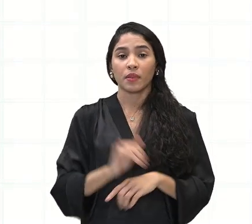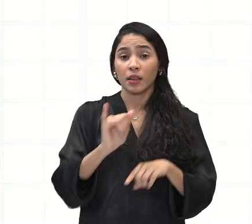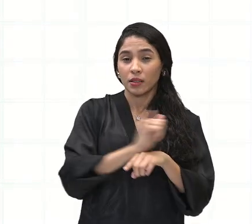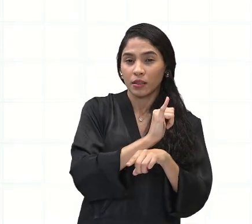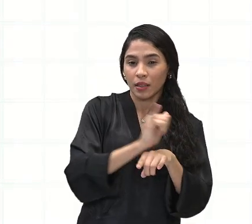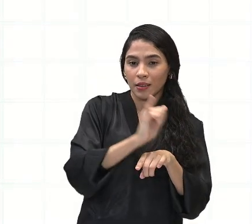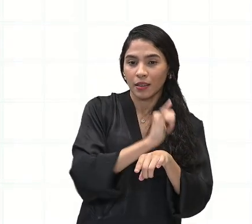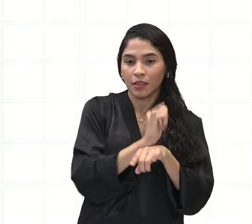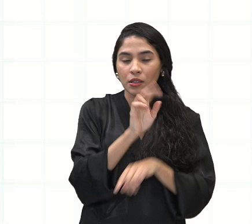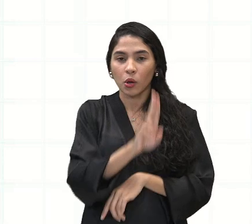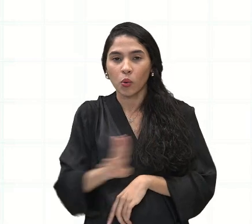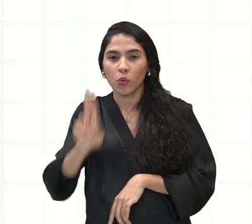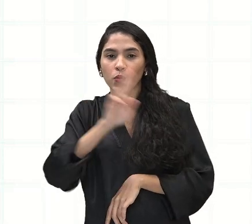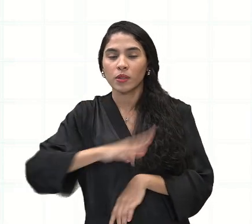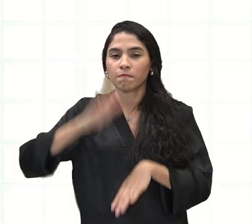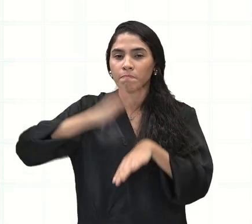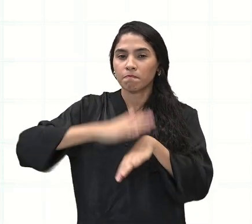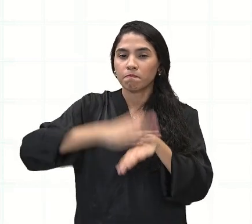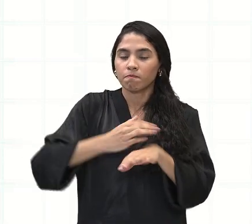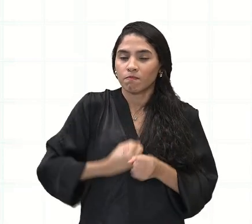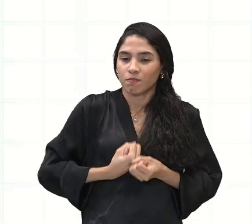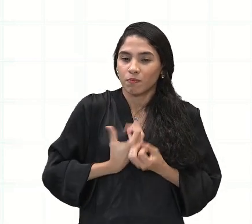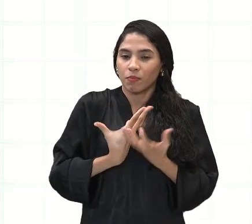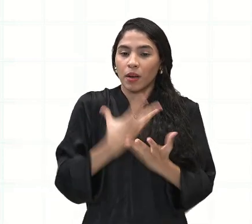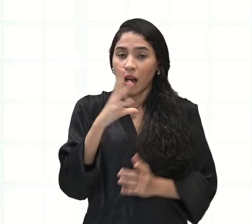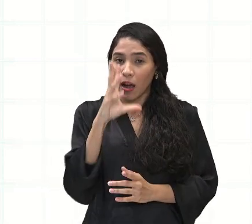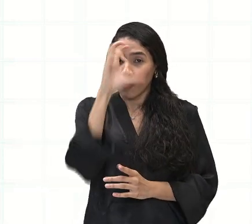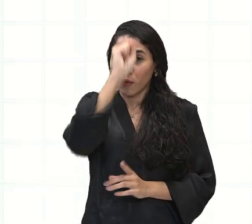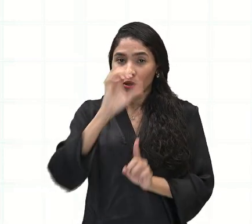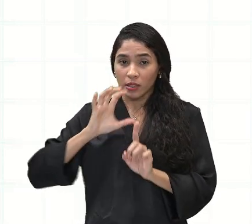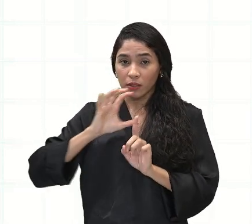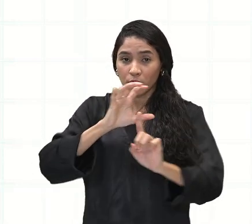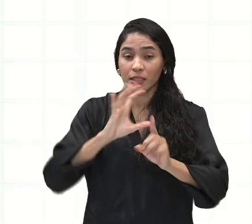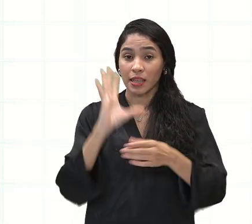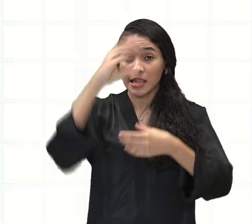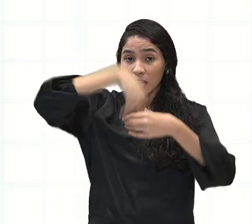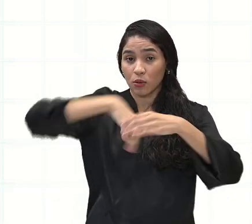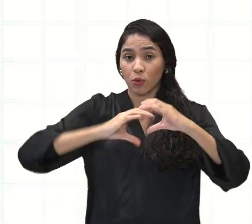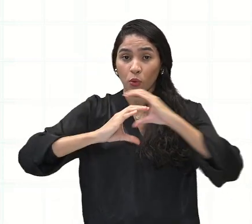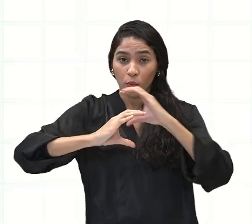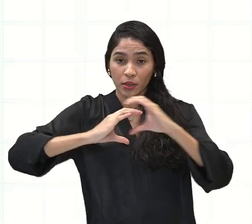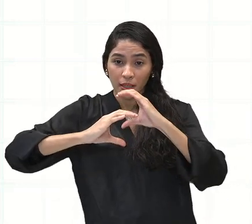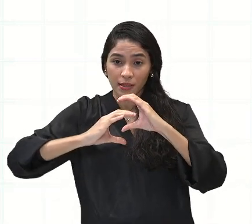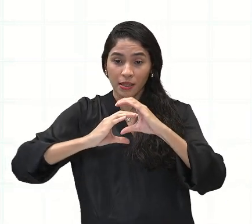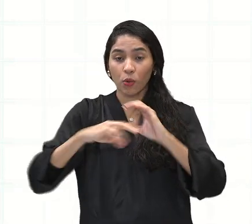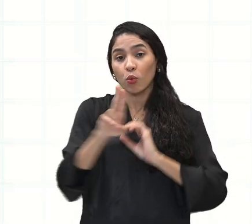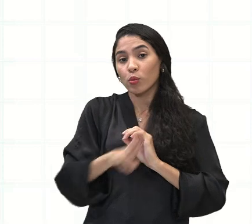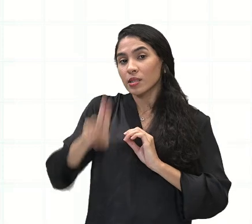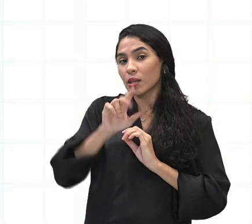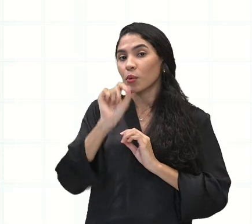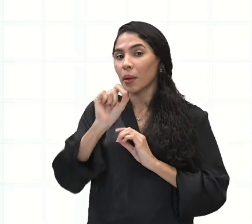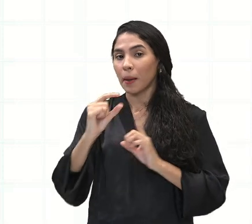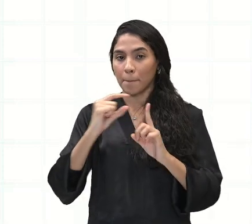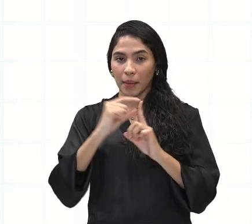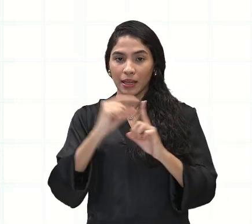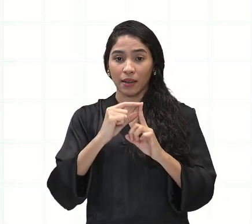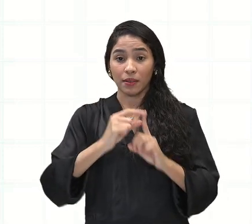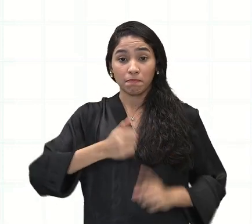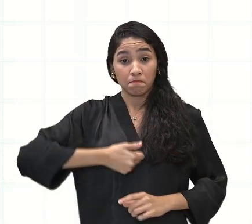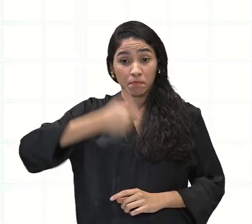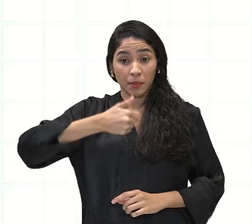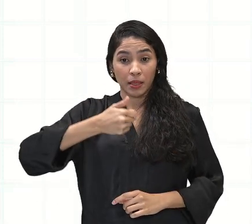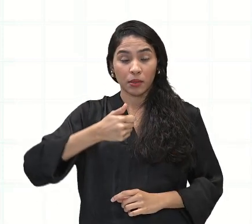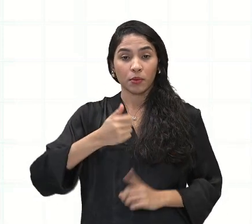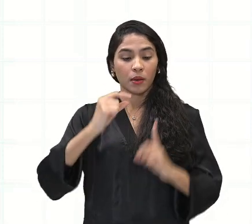utilizados para produzir maior expressividade à comunicação através das palavras. Então, o meu nível é